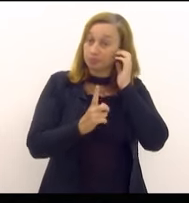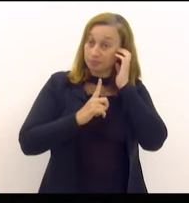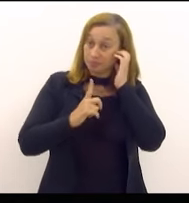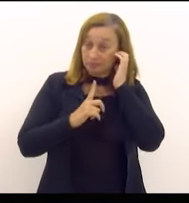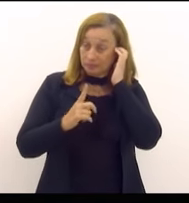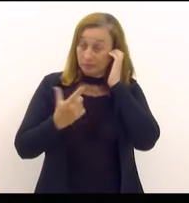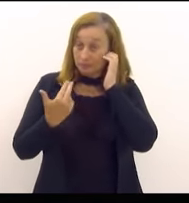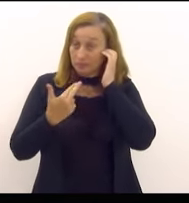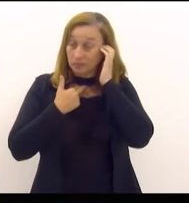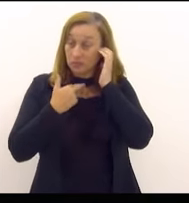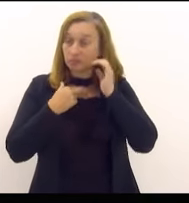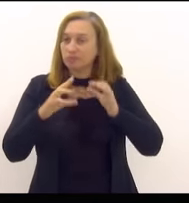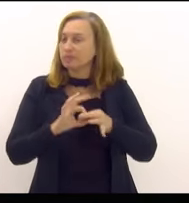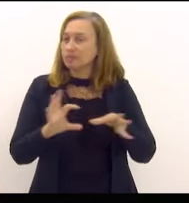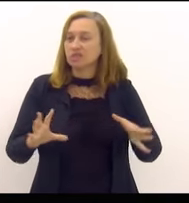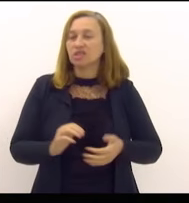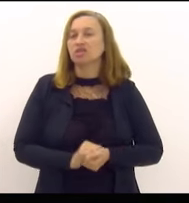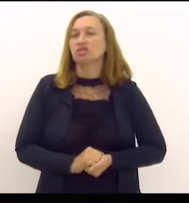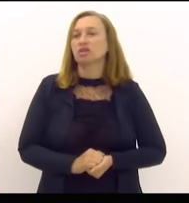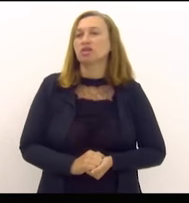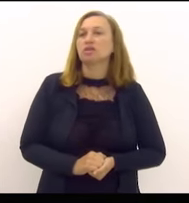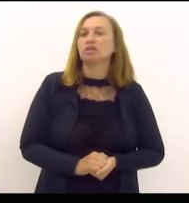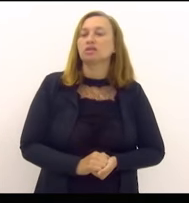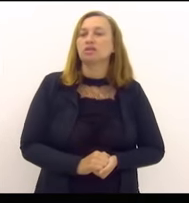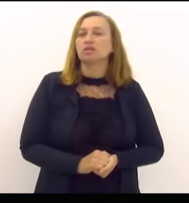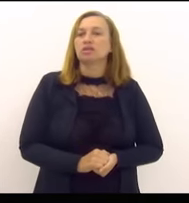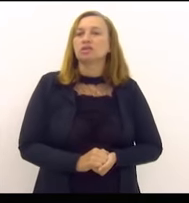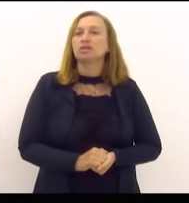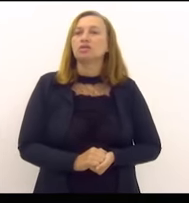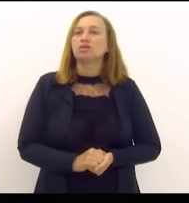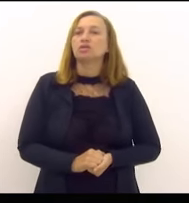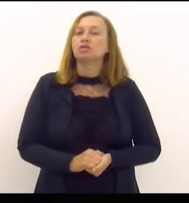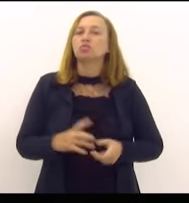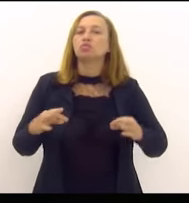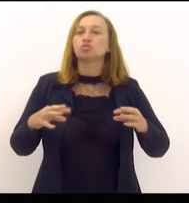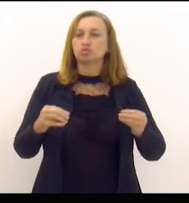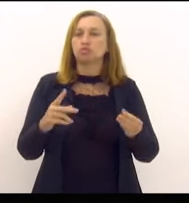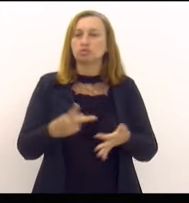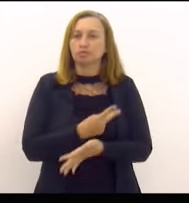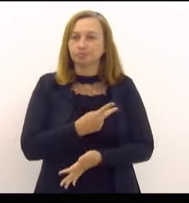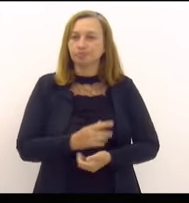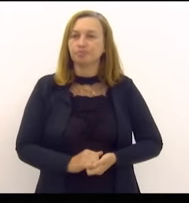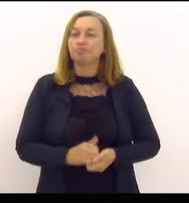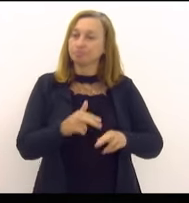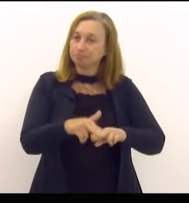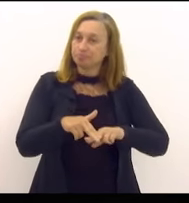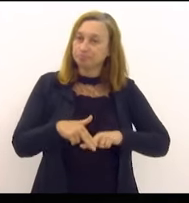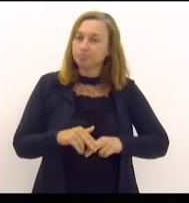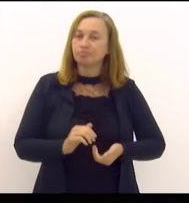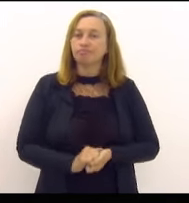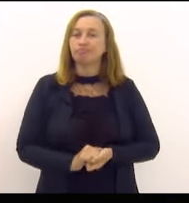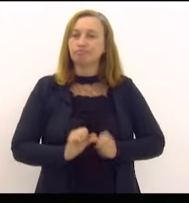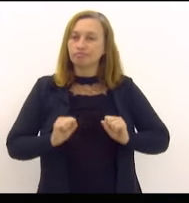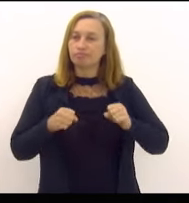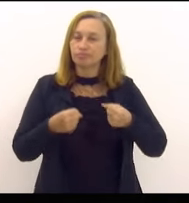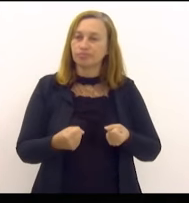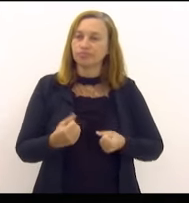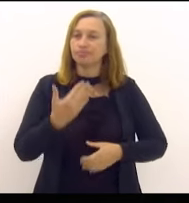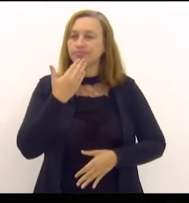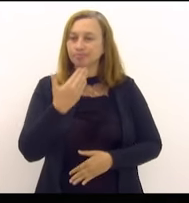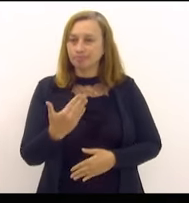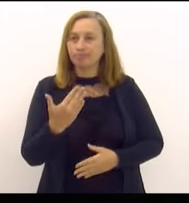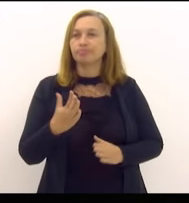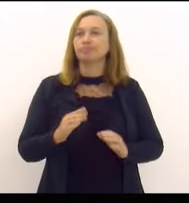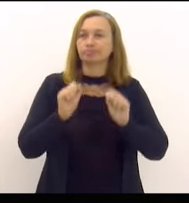podemos permanecer inertes diante de tudo isso. E, por isso, eu reforço o meu apelo a